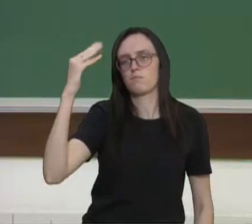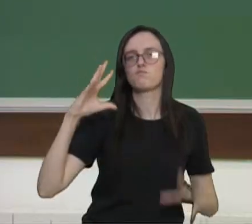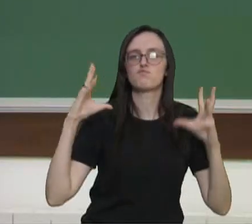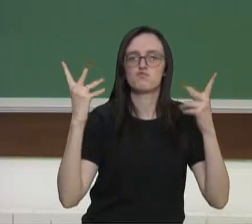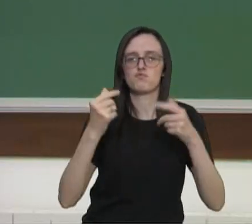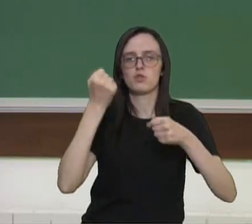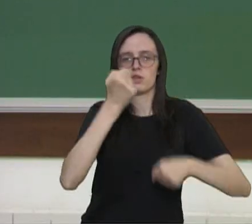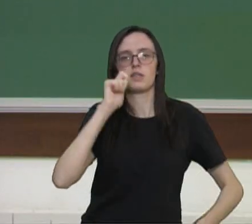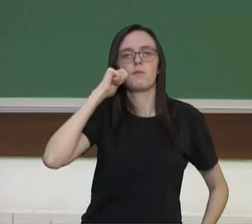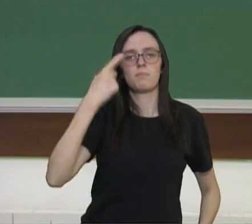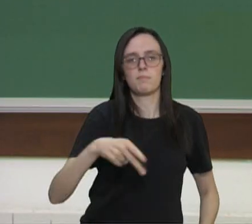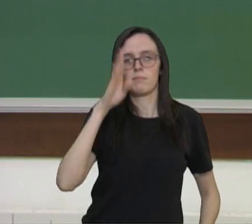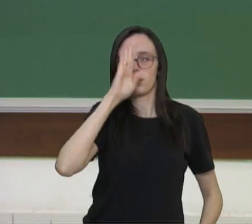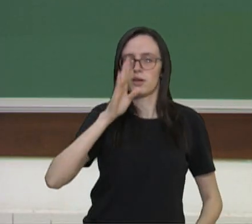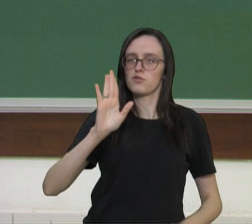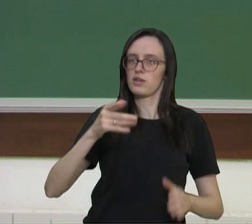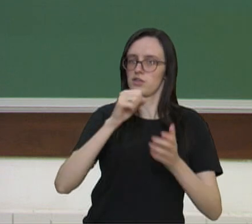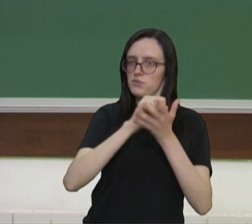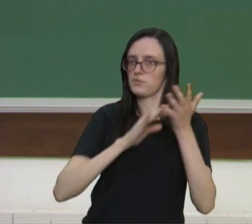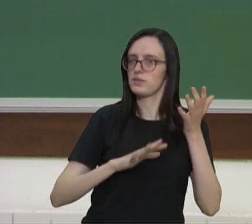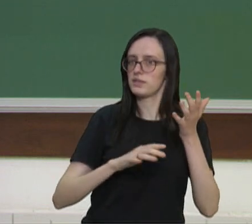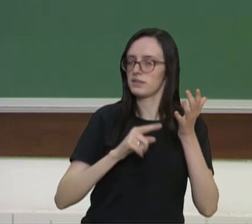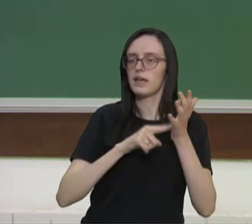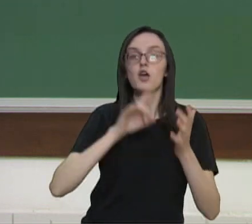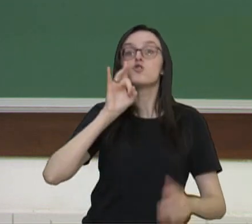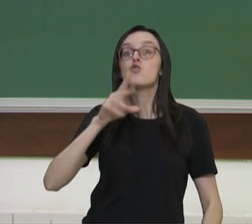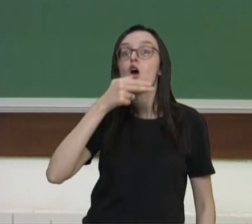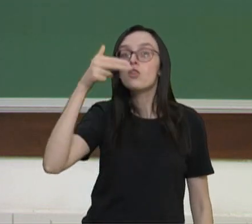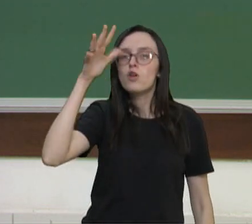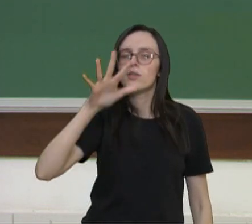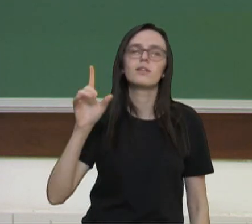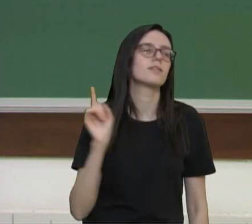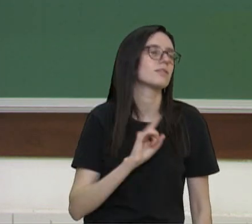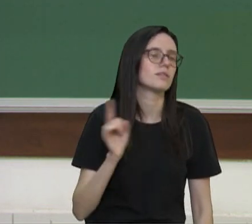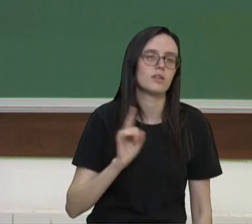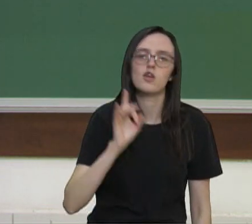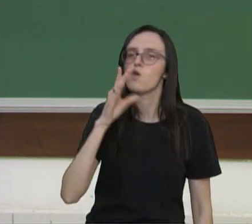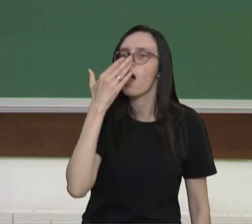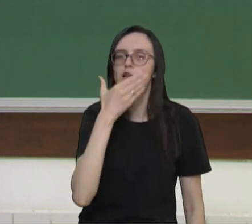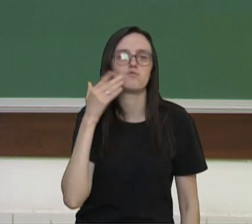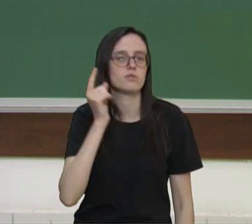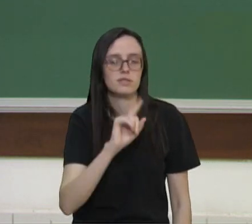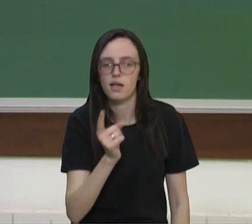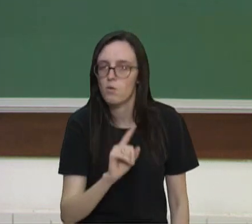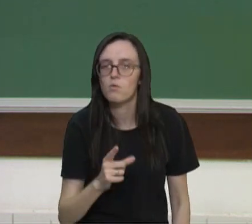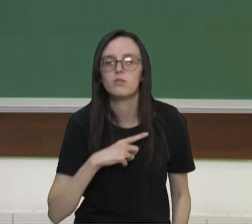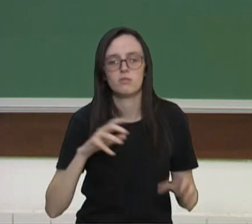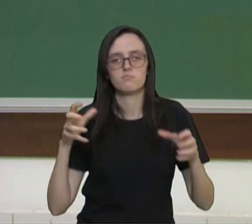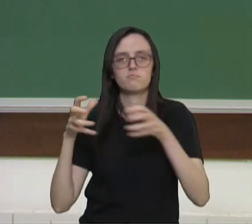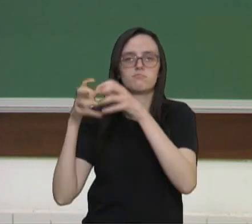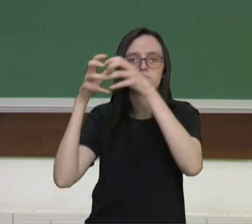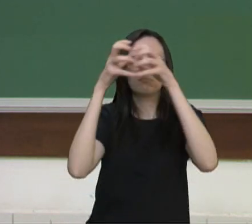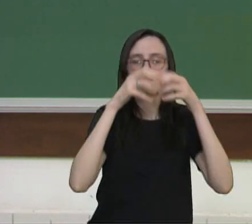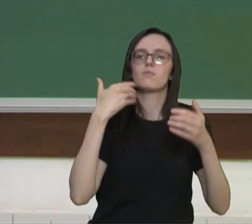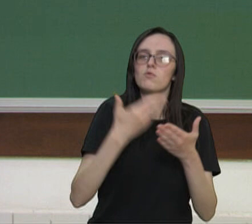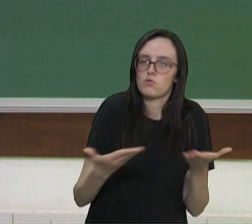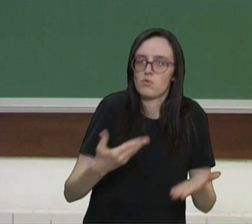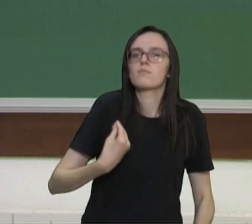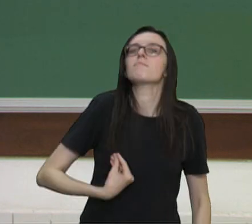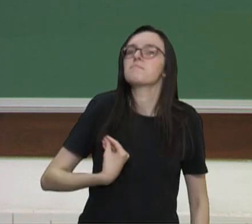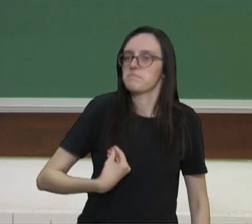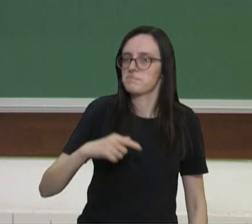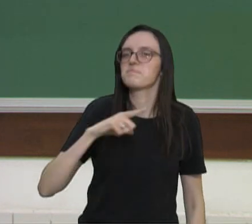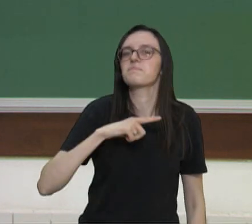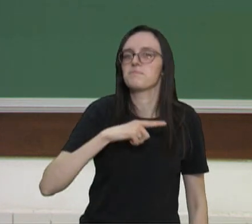quilombos do Brasil. Lembra do exercício de hoje? Não foi só no Nordeste, não foi só no açúcar. As comunidades quilombolas ainda hoje estão